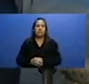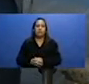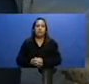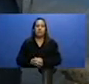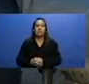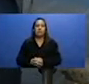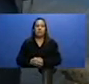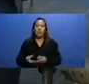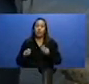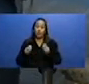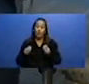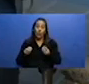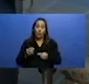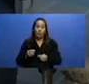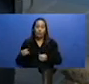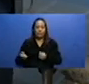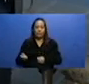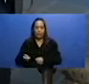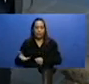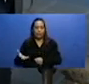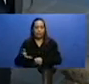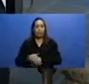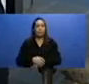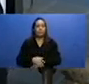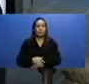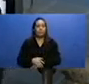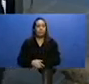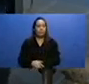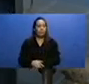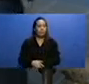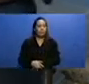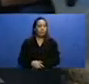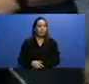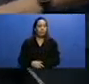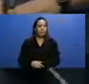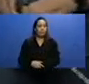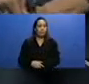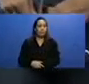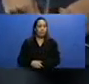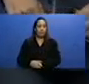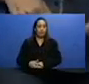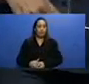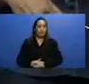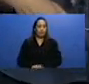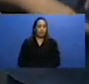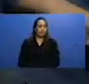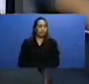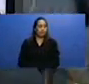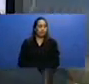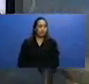como você jogou ali o dado. Deu para entender? Então, vamos fazer a resposta.